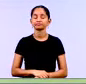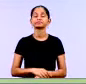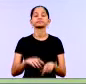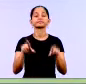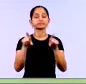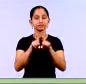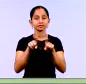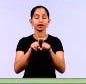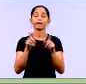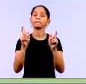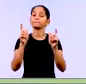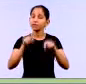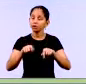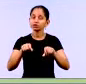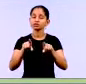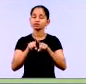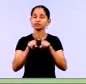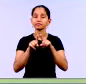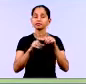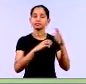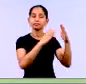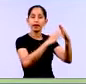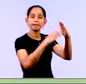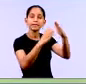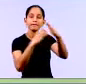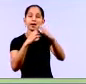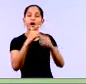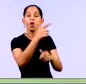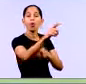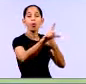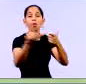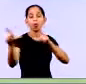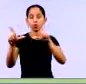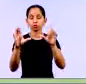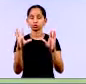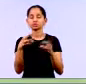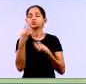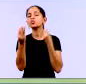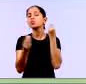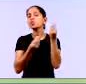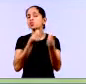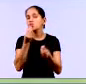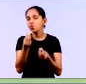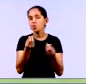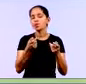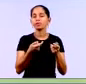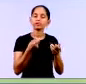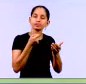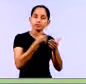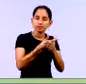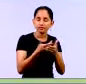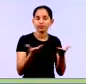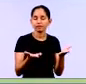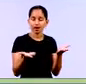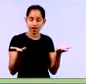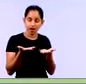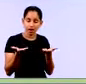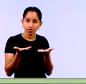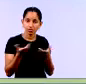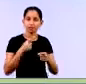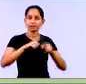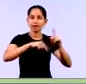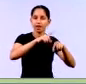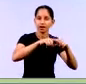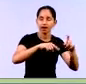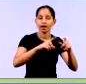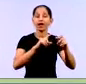Posso negociar com os meus fornecedores, né? Por quê? Porque antecipadamente eu já tenho